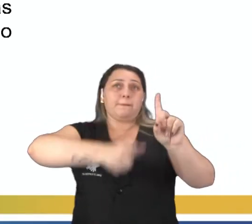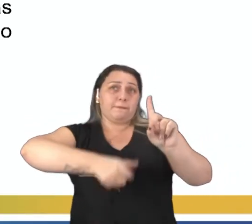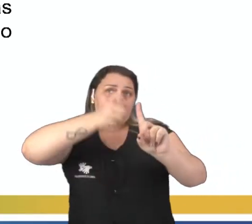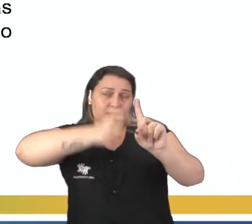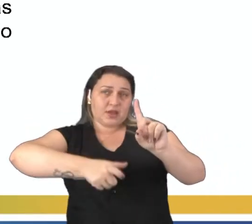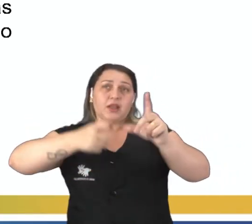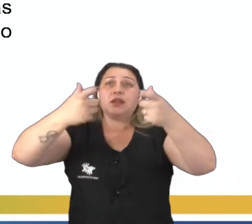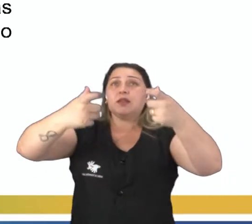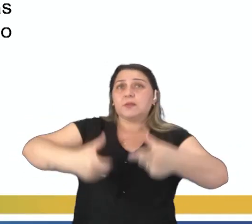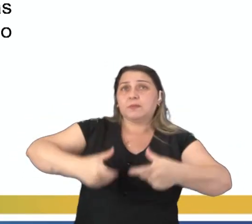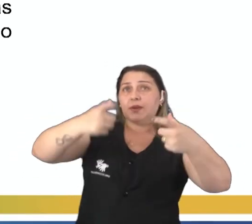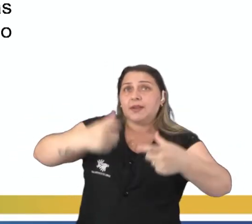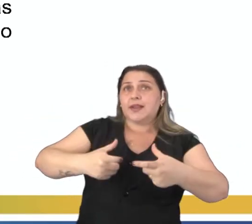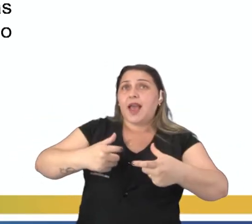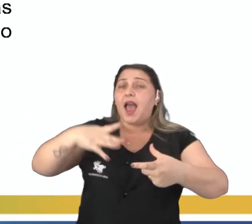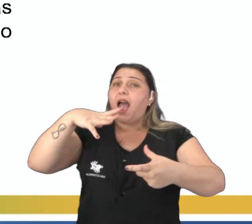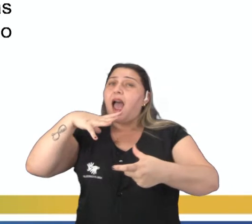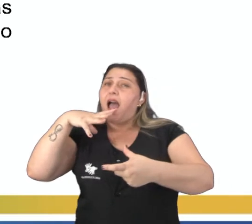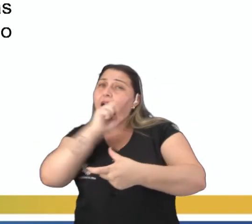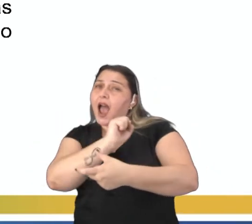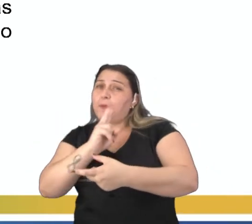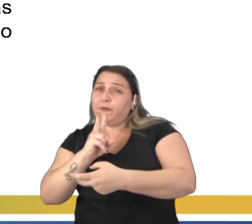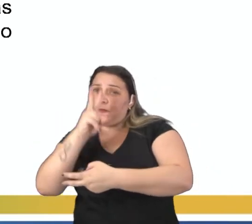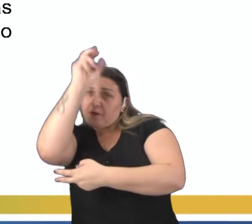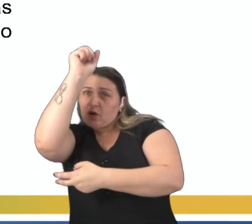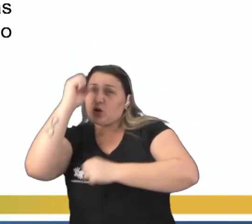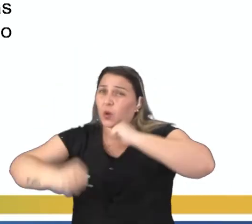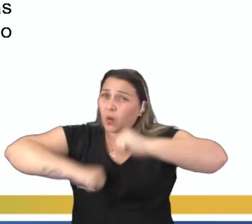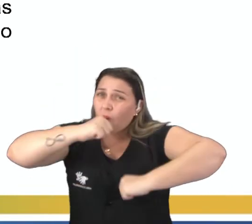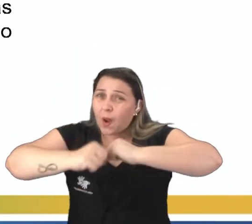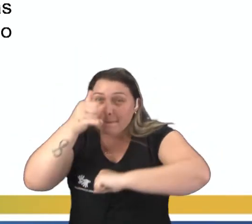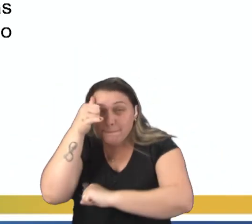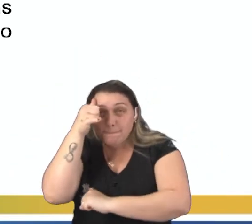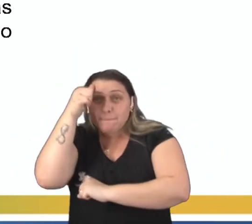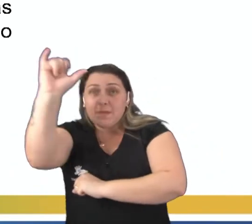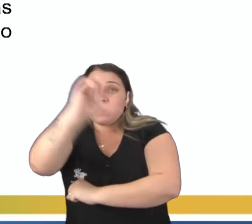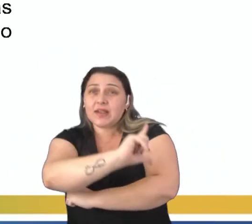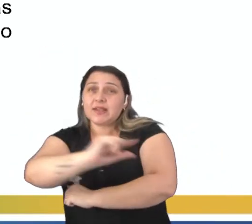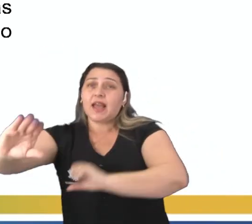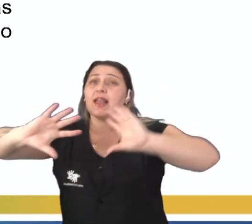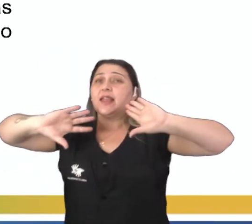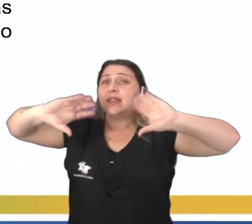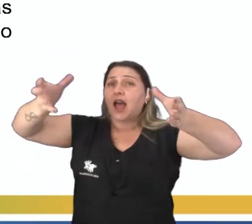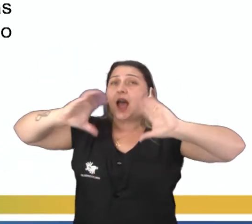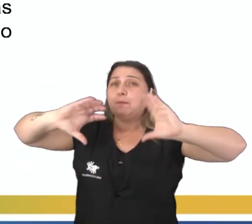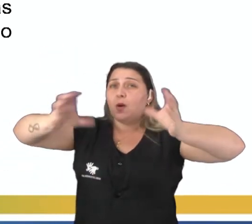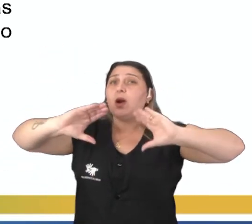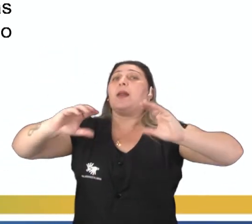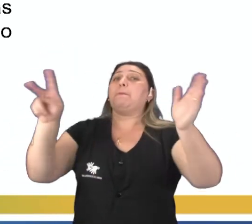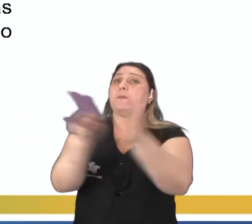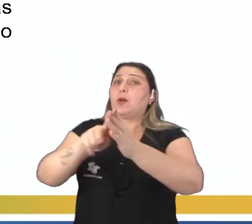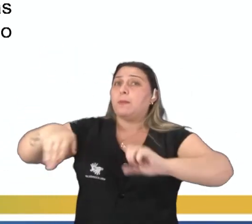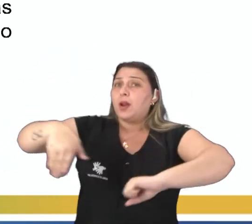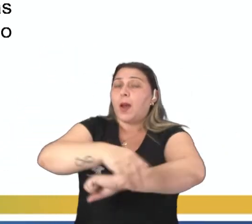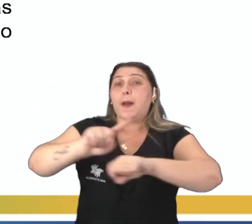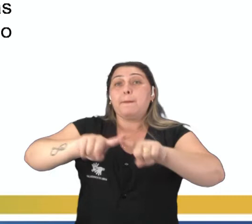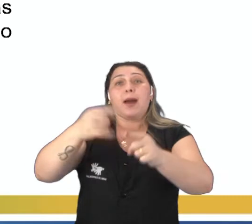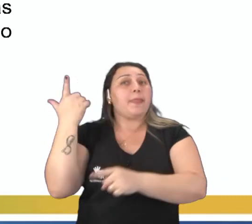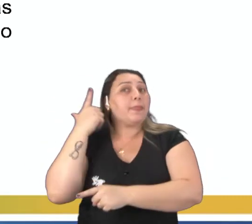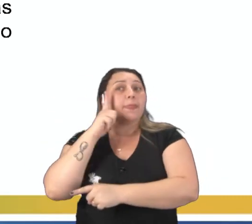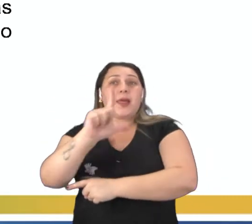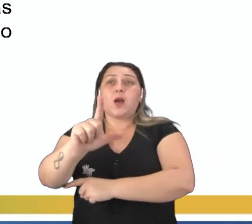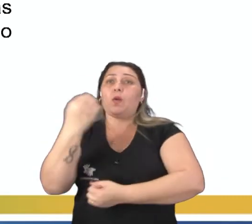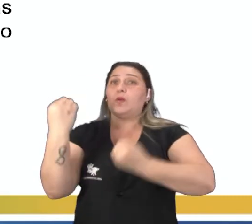e espaço. Num passe mais forte, um deles correu para evitar a saída da bola, da pelota, mas não evitou